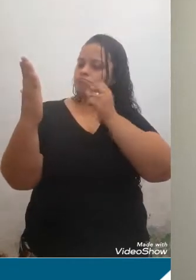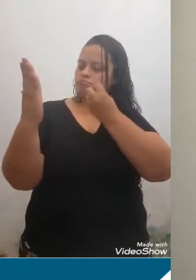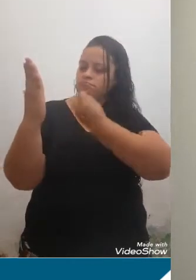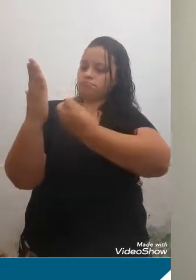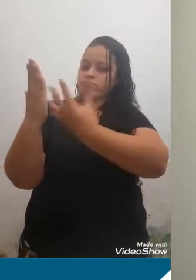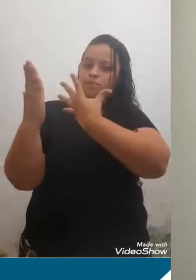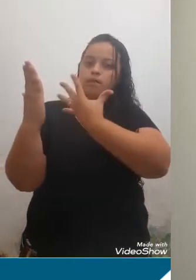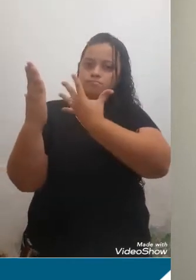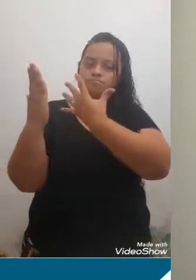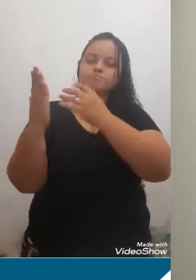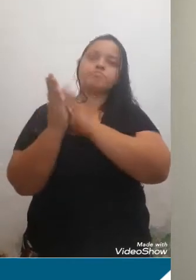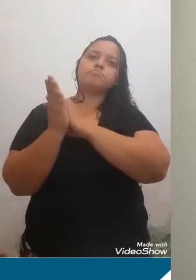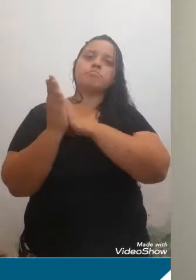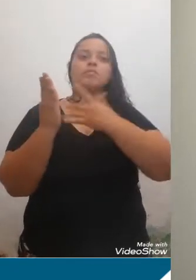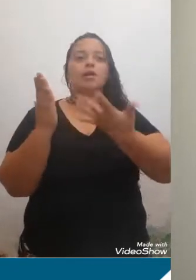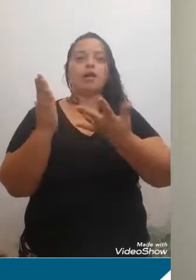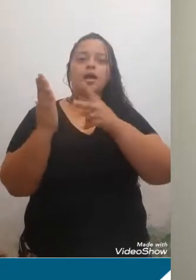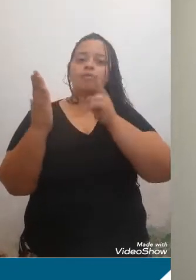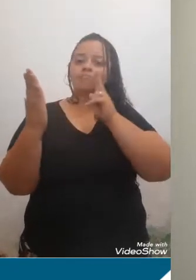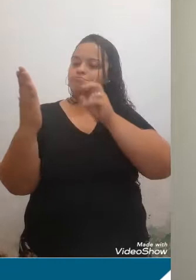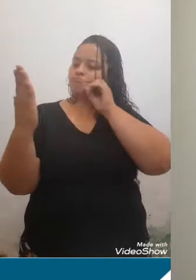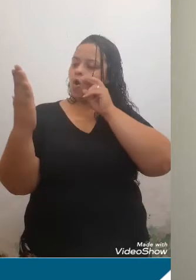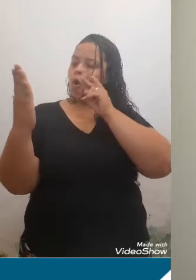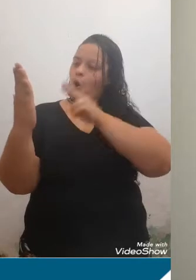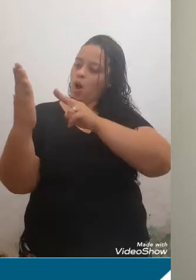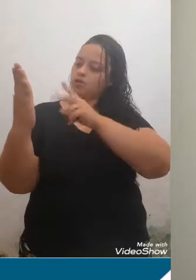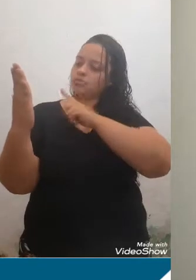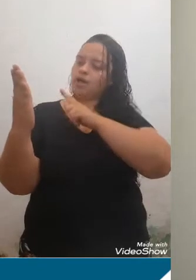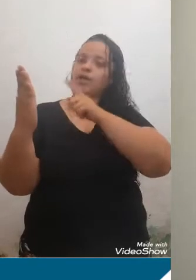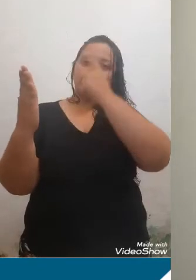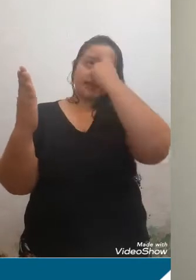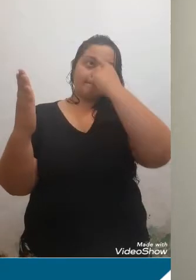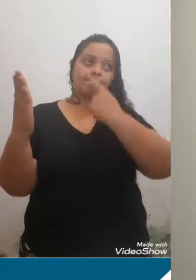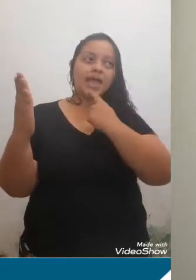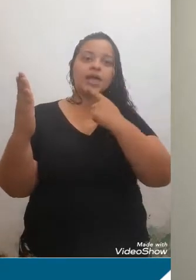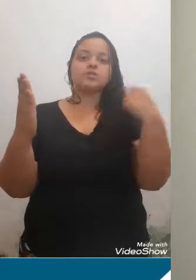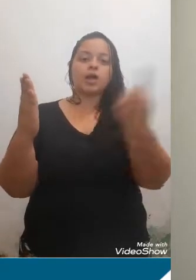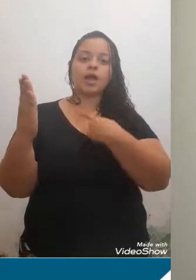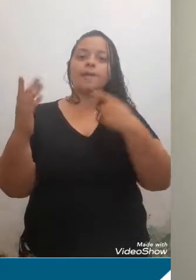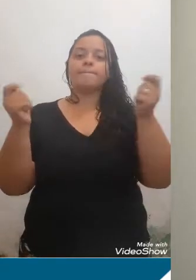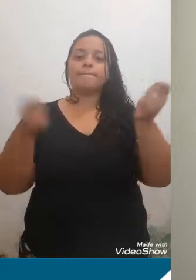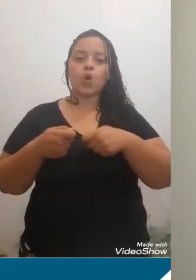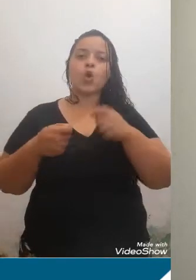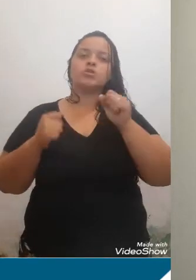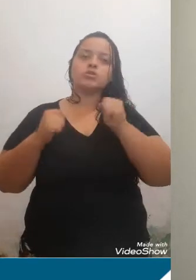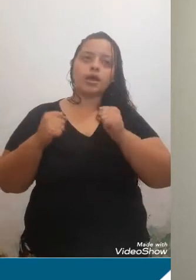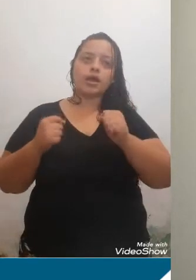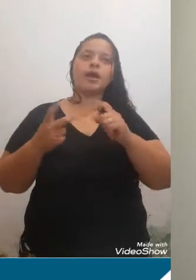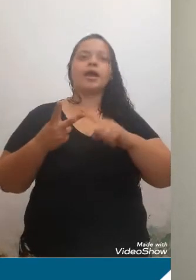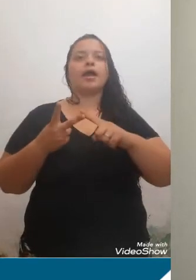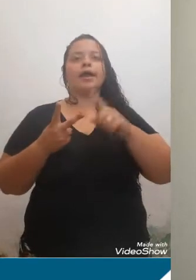os raios luminosos que a atingem. Tá? Esse tipo de espelho projeta imagens que podemos classificar